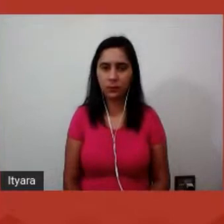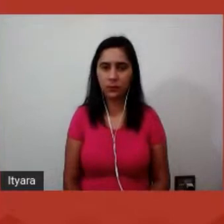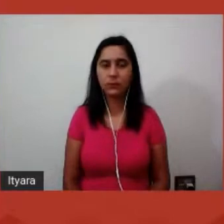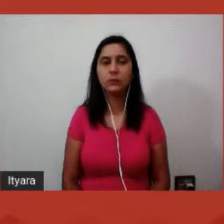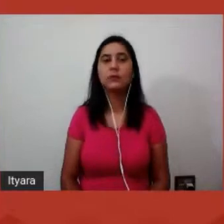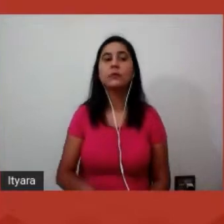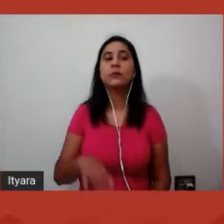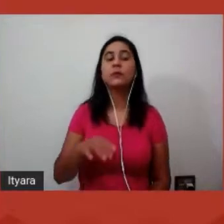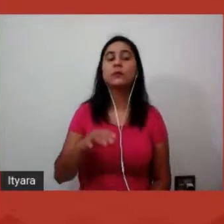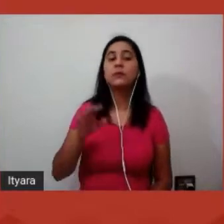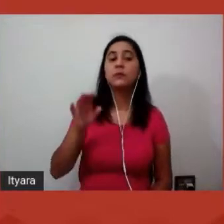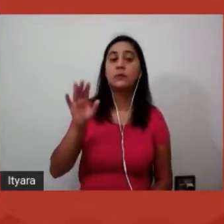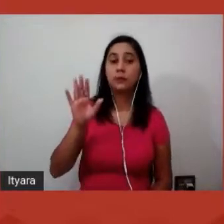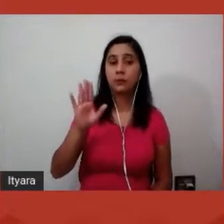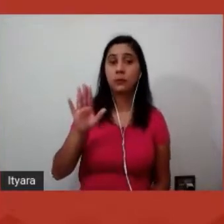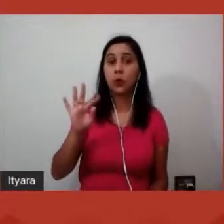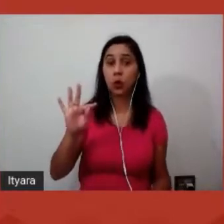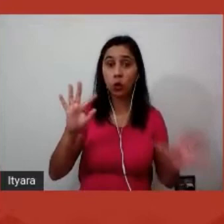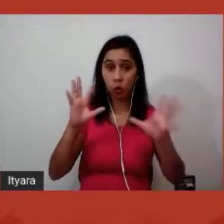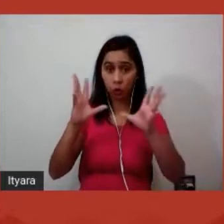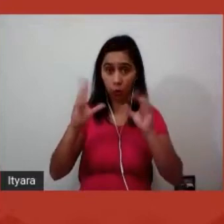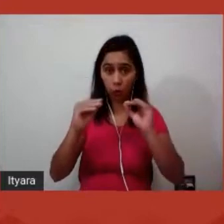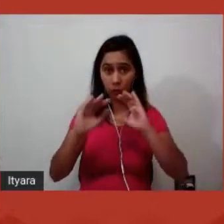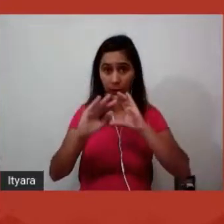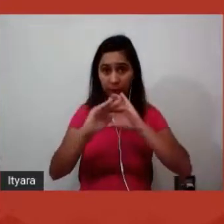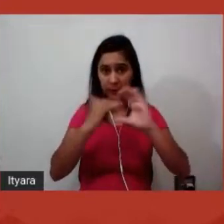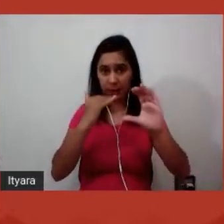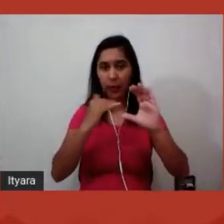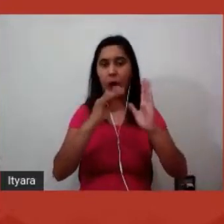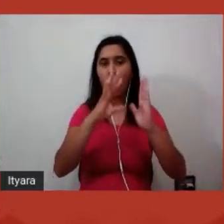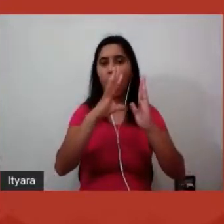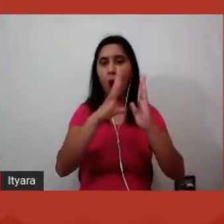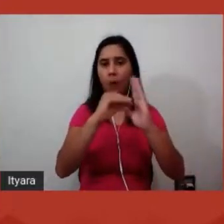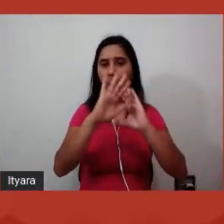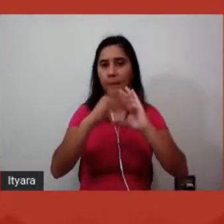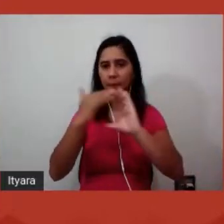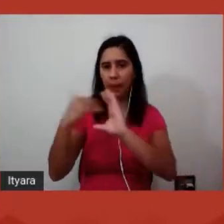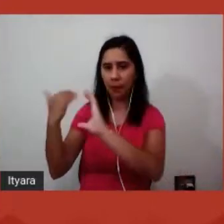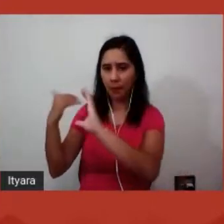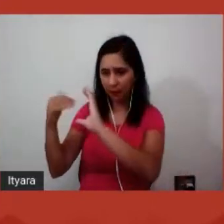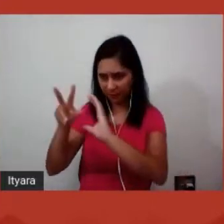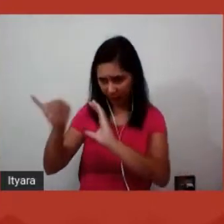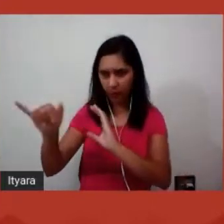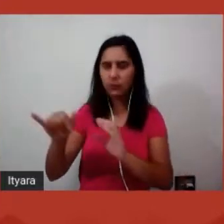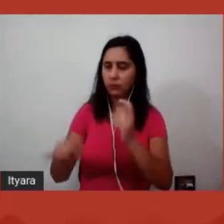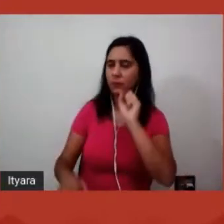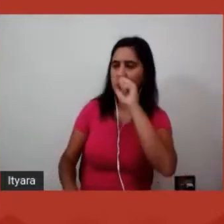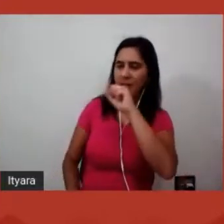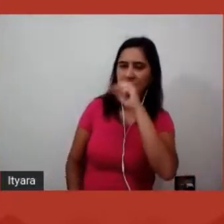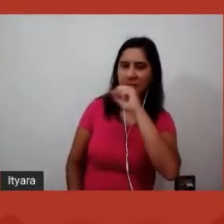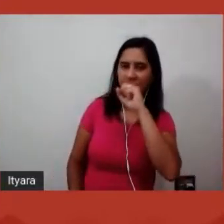Armando, todo mundo vai receber uma cópia disso aqui? Como é que funciona? Isso,